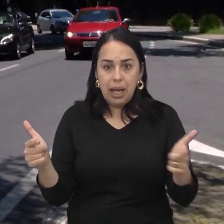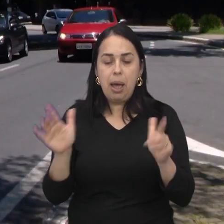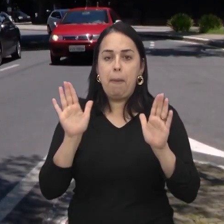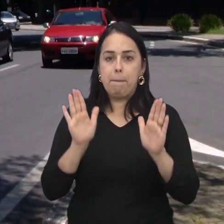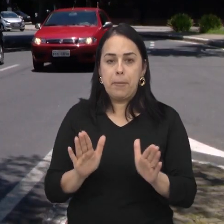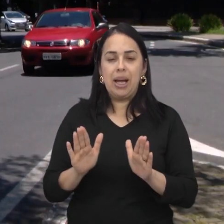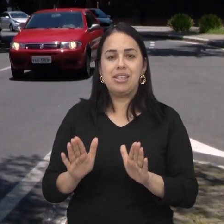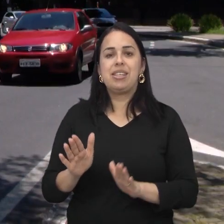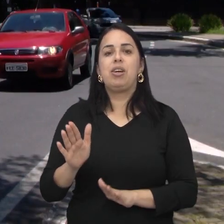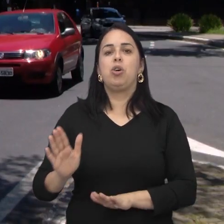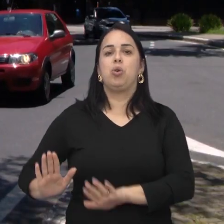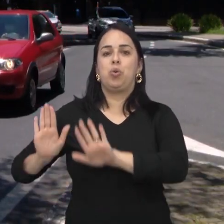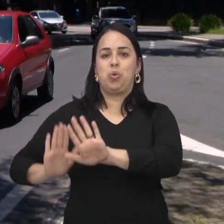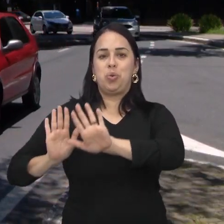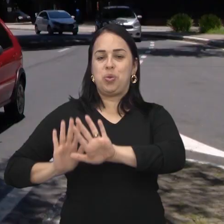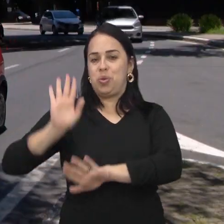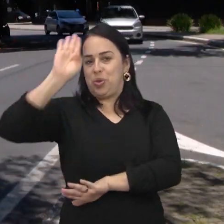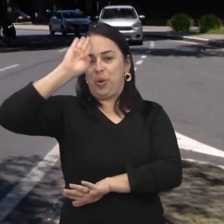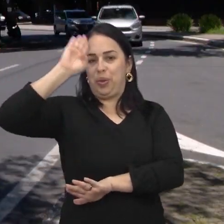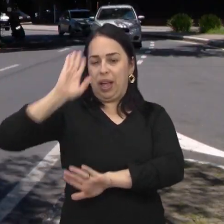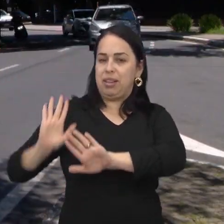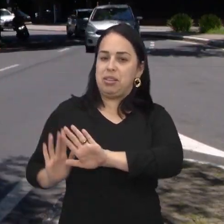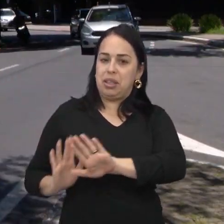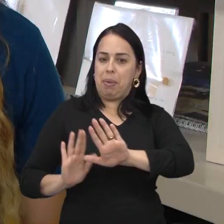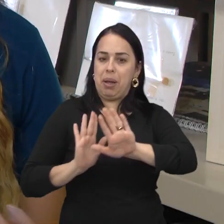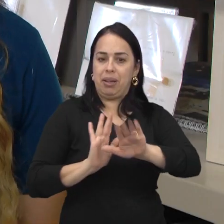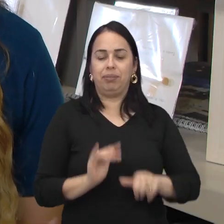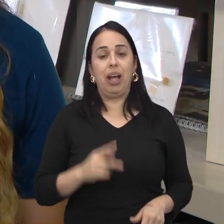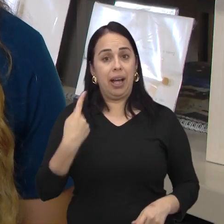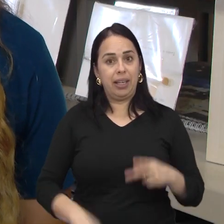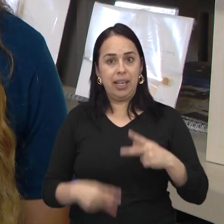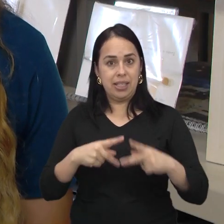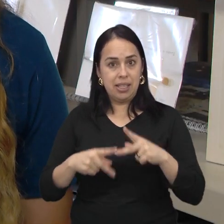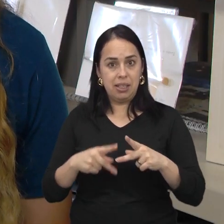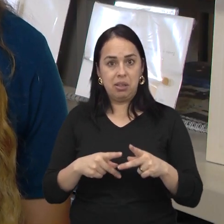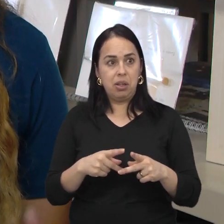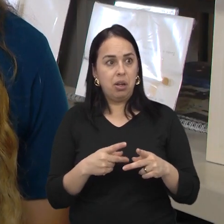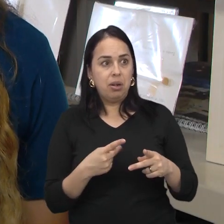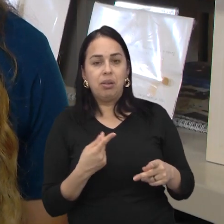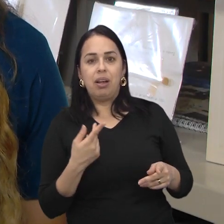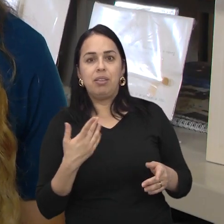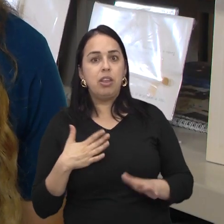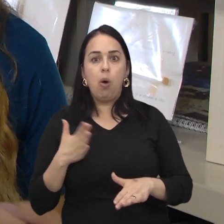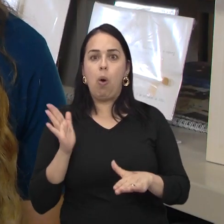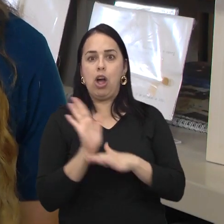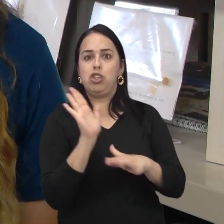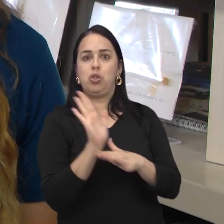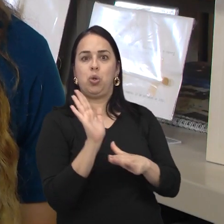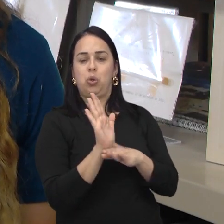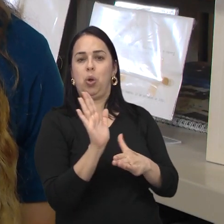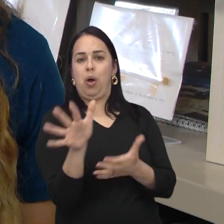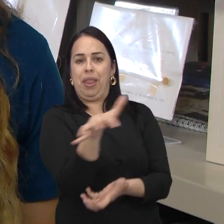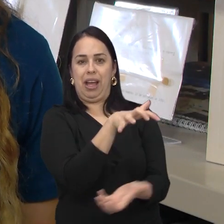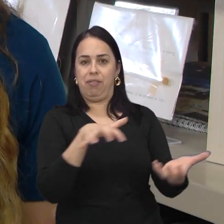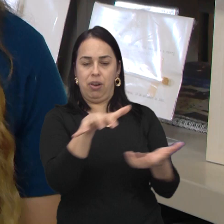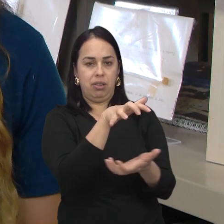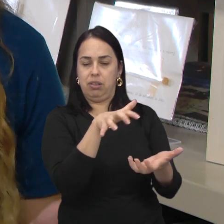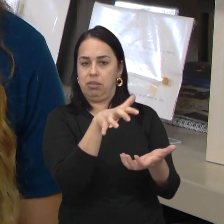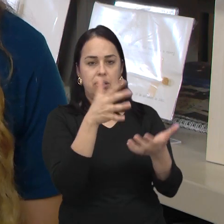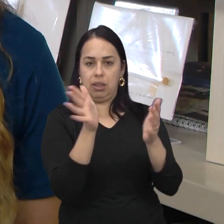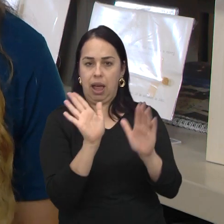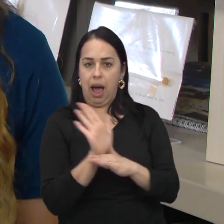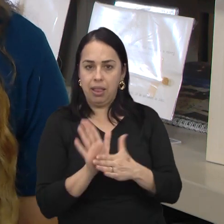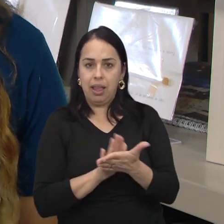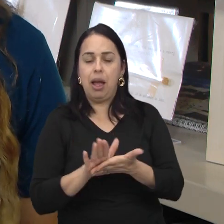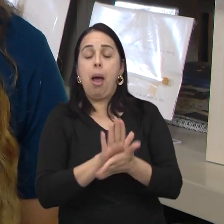o caminho de soldados e também de provisões. Então, aqui em São José, embora a cidade não tenha participado ativamente da batalha, né, no